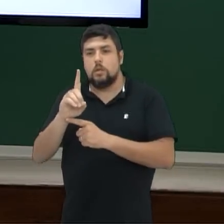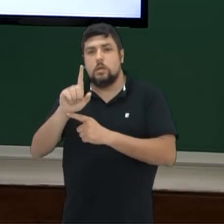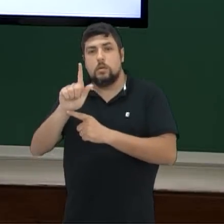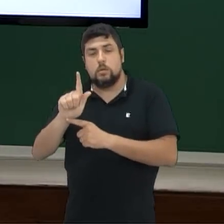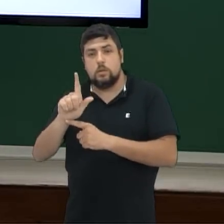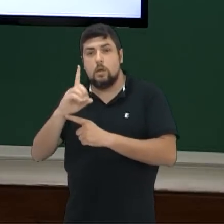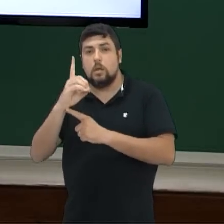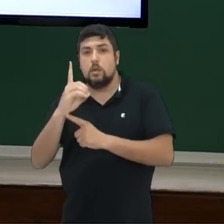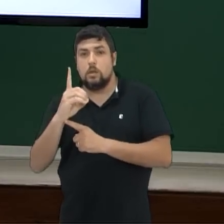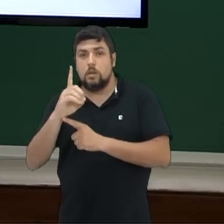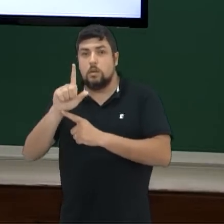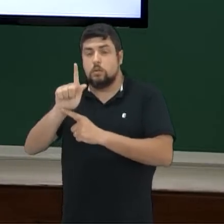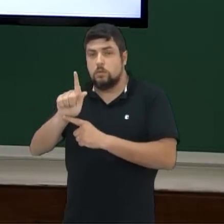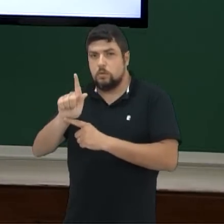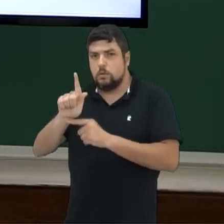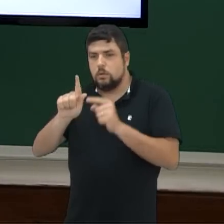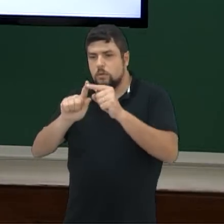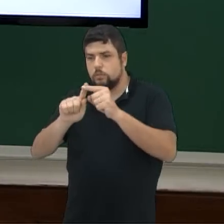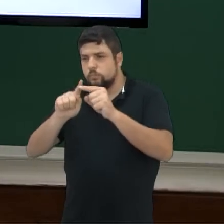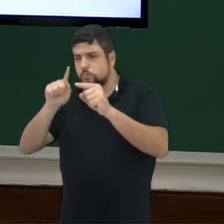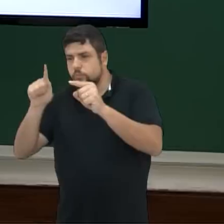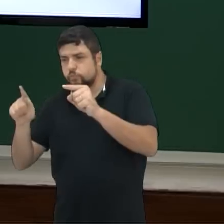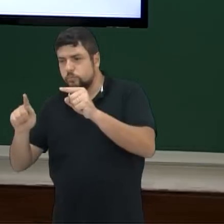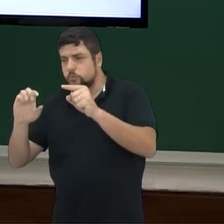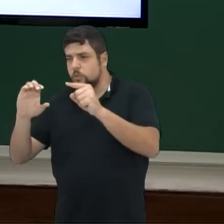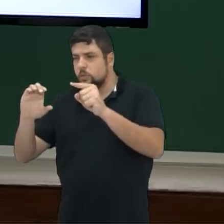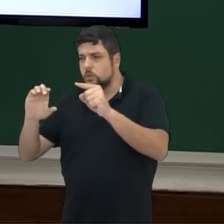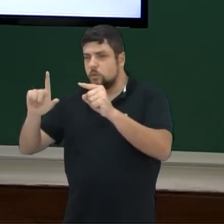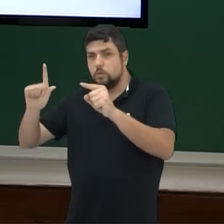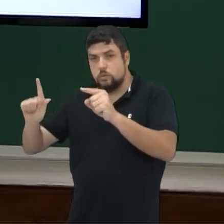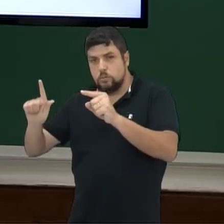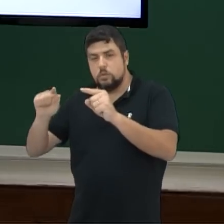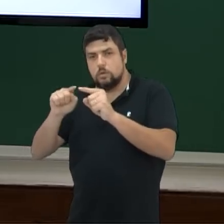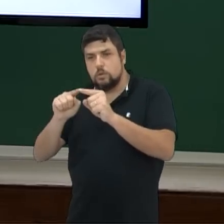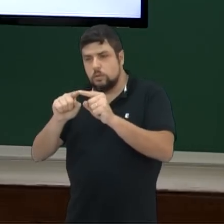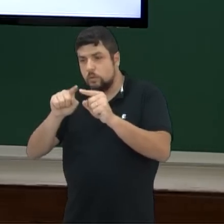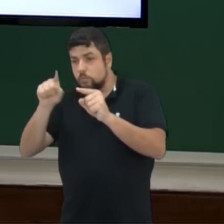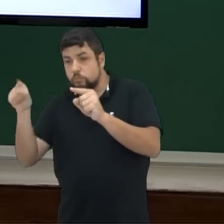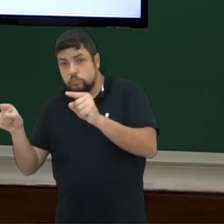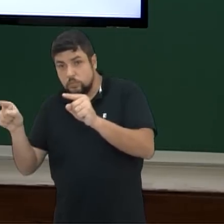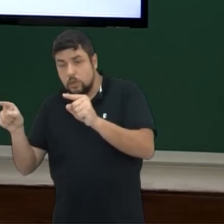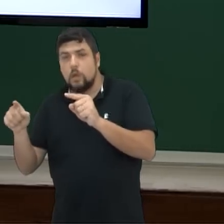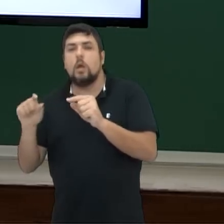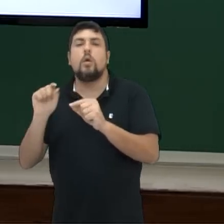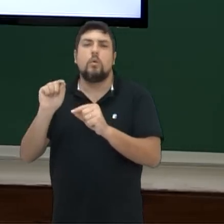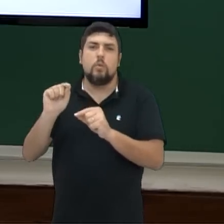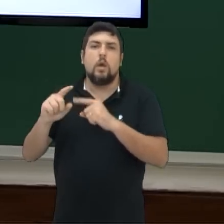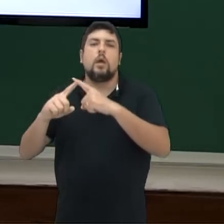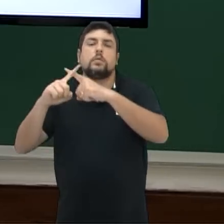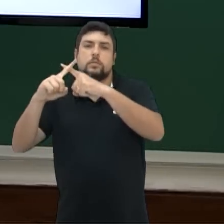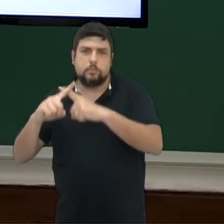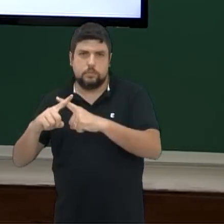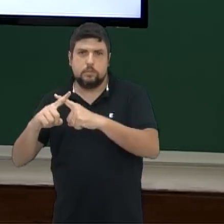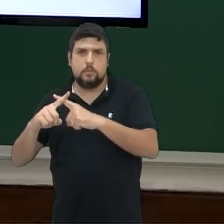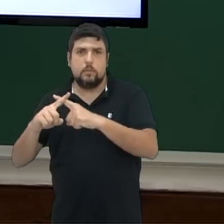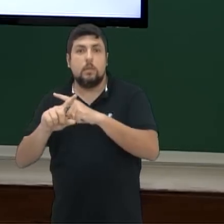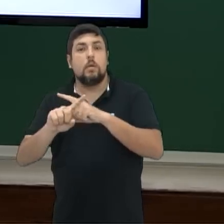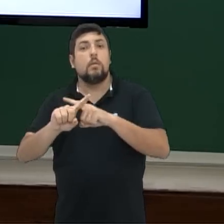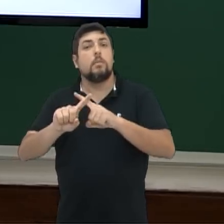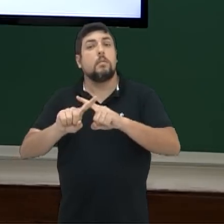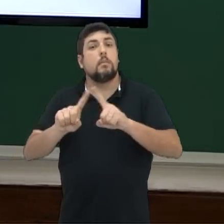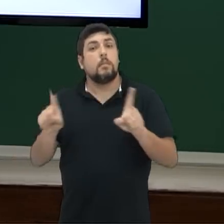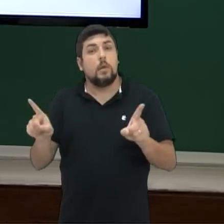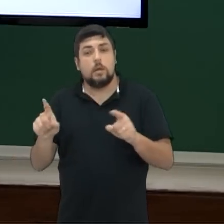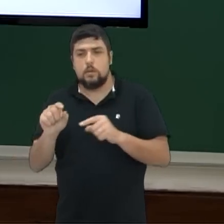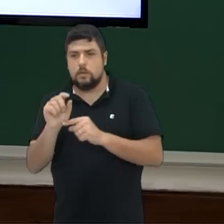centigrama, como o centigrama vai estar na direita e a decigrama vai estar na esquerda do centigrama, a gente ia multiplicar. Então,